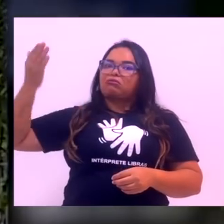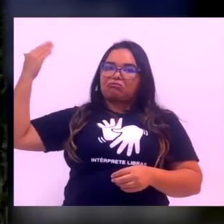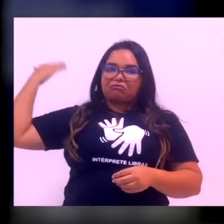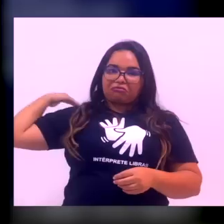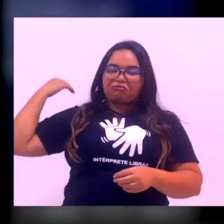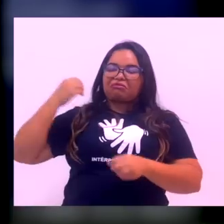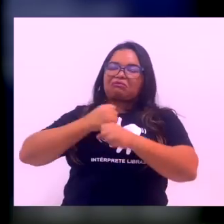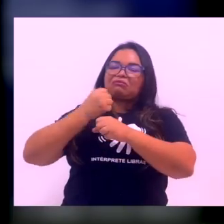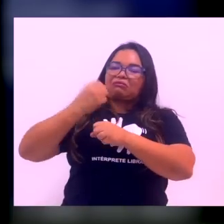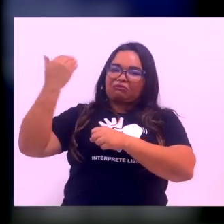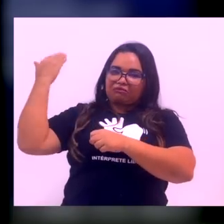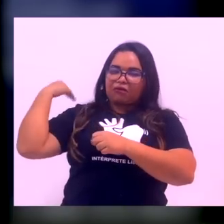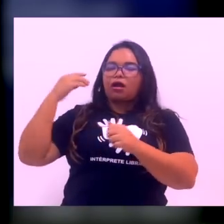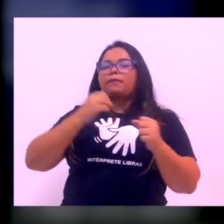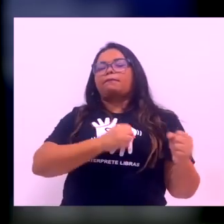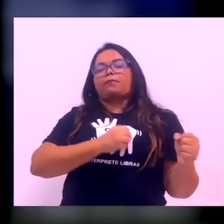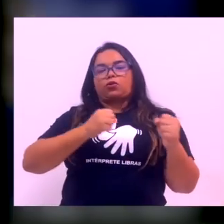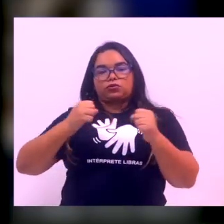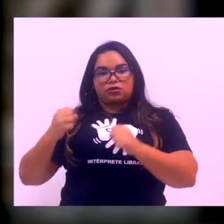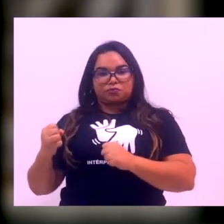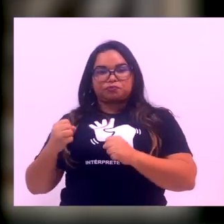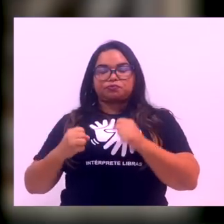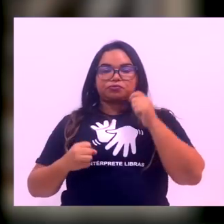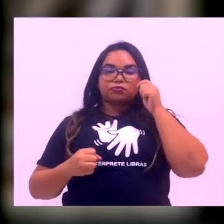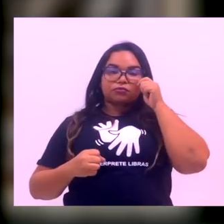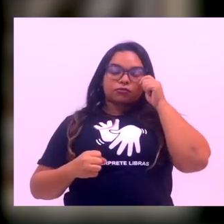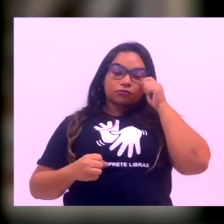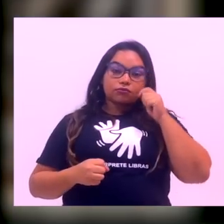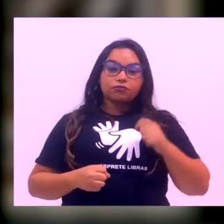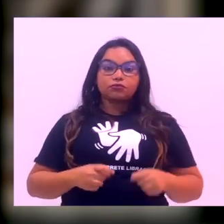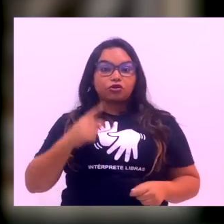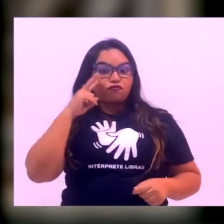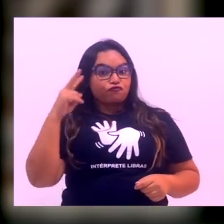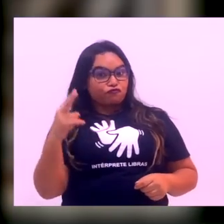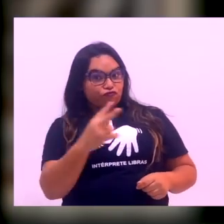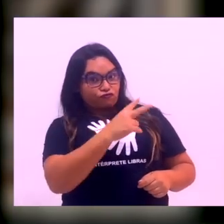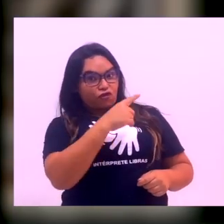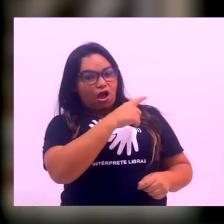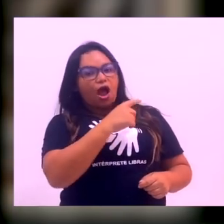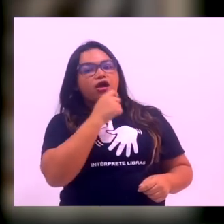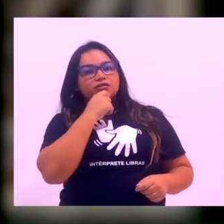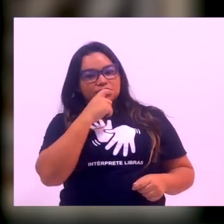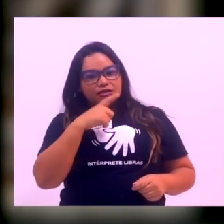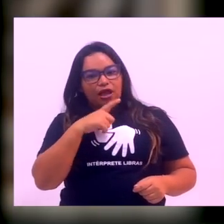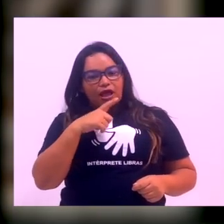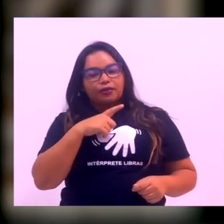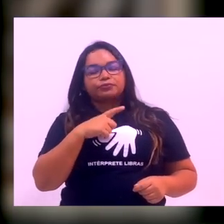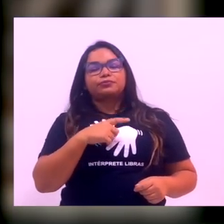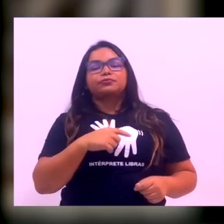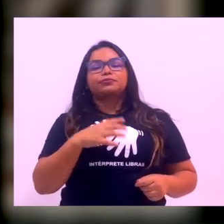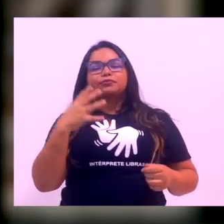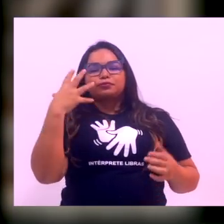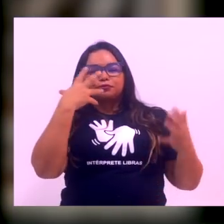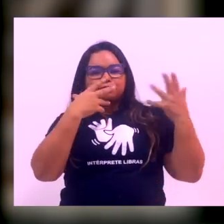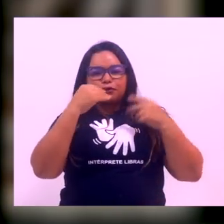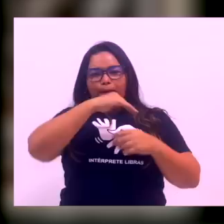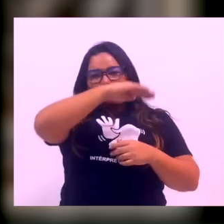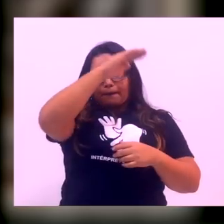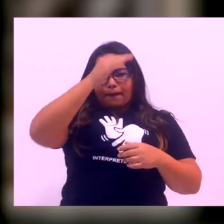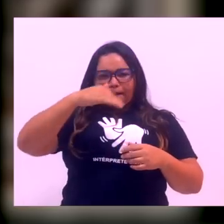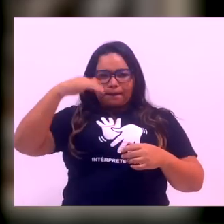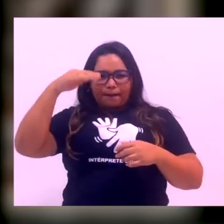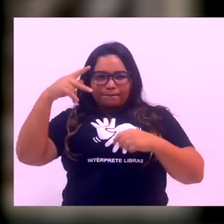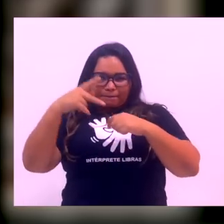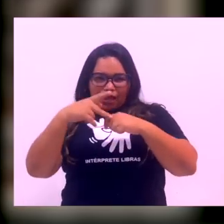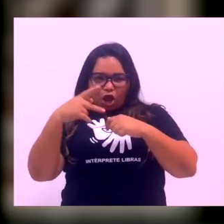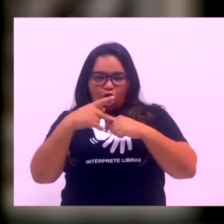você. Aqueles reis daquelas épocas tinham o mesmo poder. Aqui está o famoso portão de Estar. Você